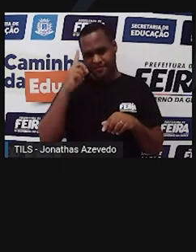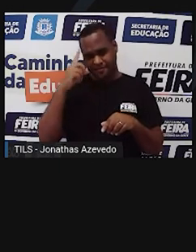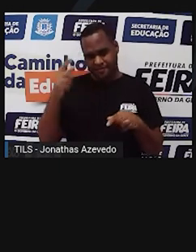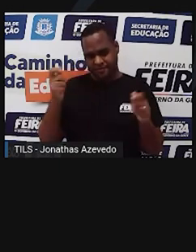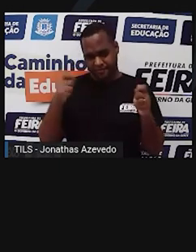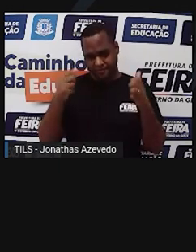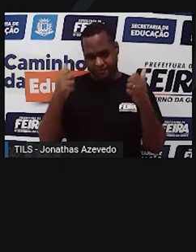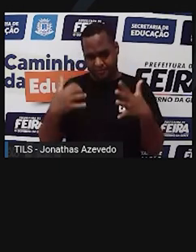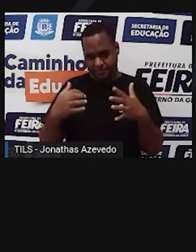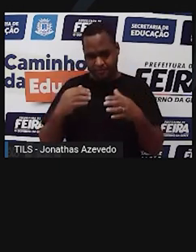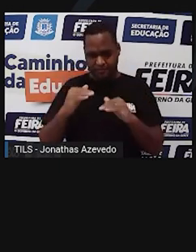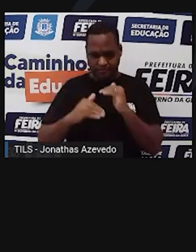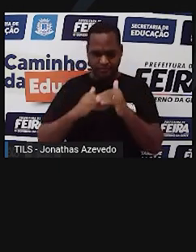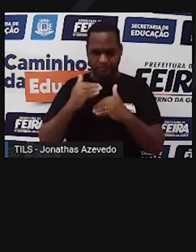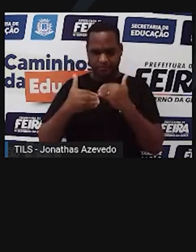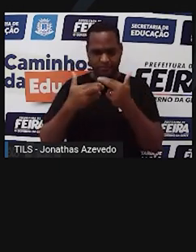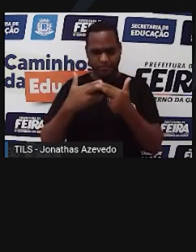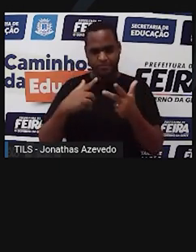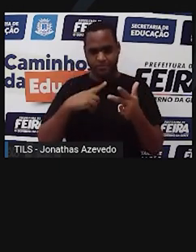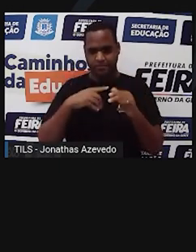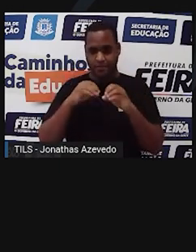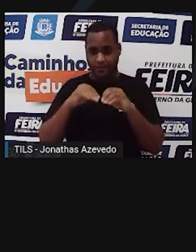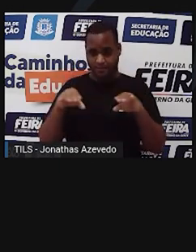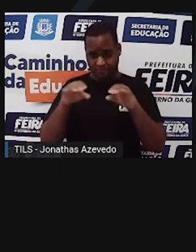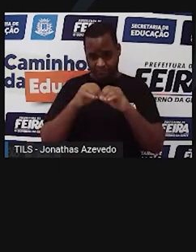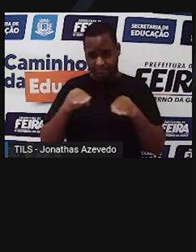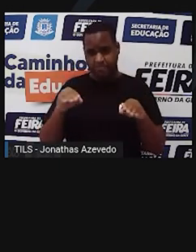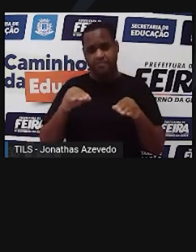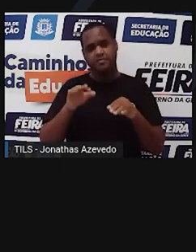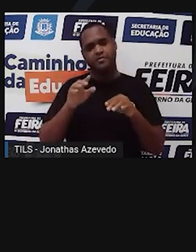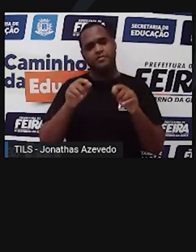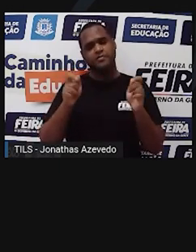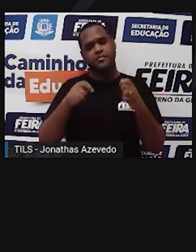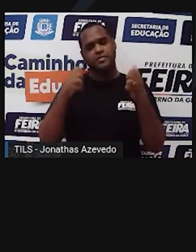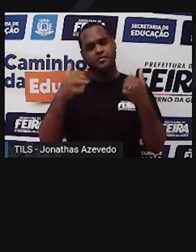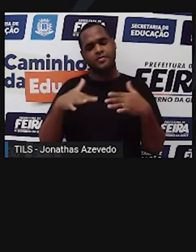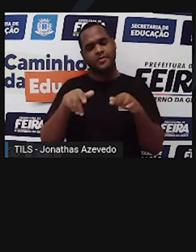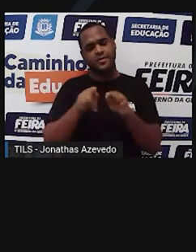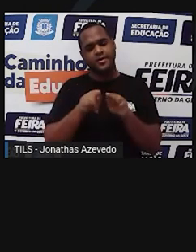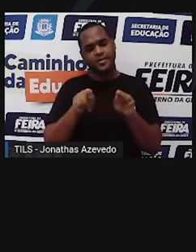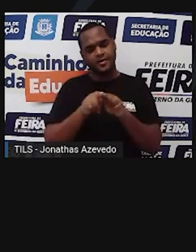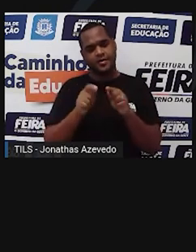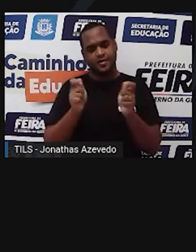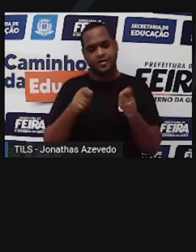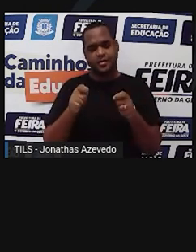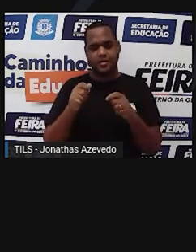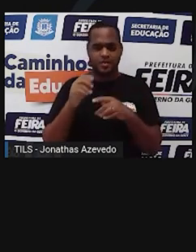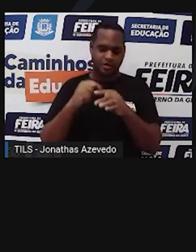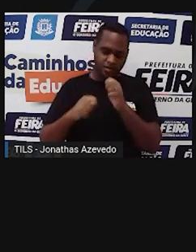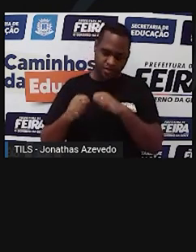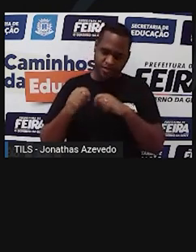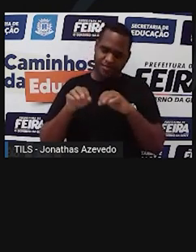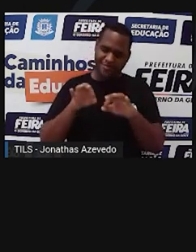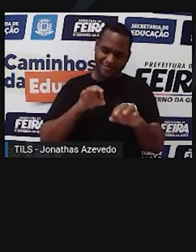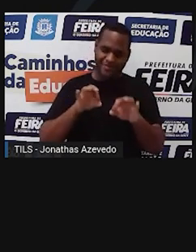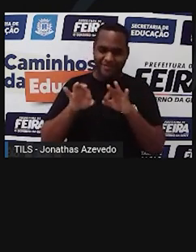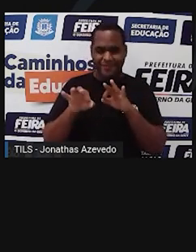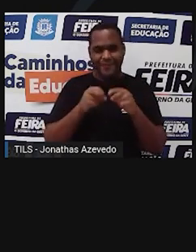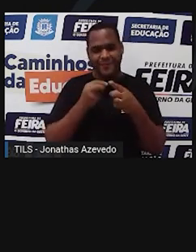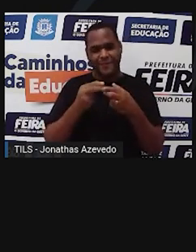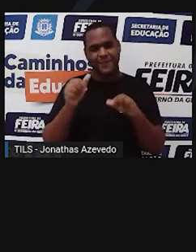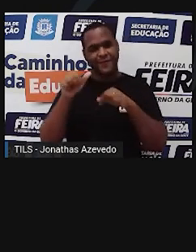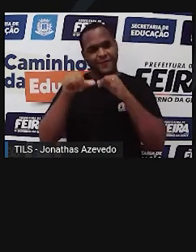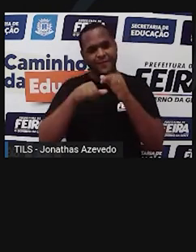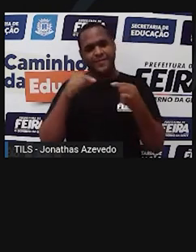aumento de preços desses combustíveis fósseis. E ela também é uma fonte de energia renovável, e, por isso,